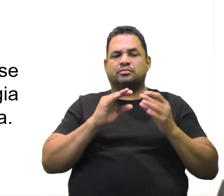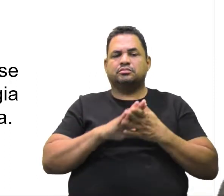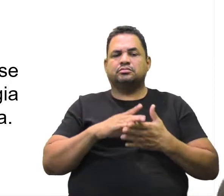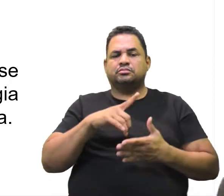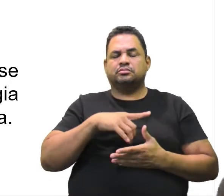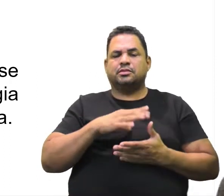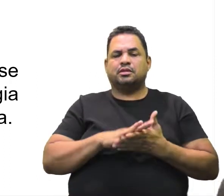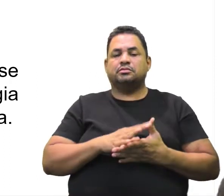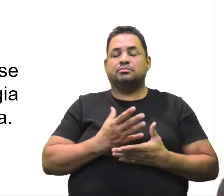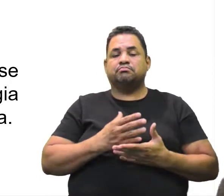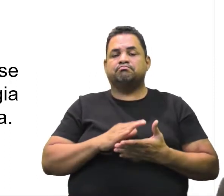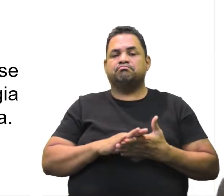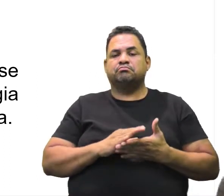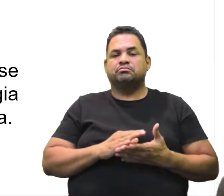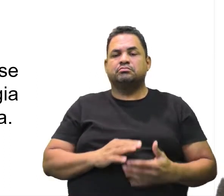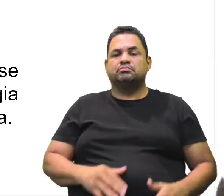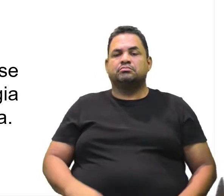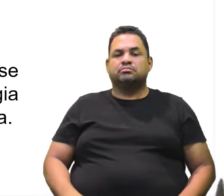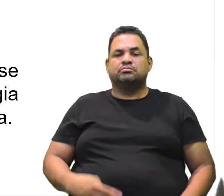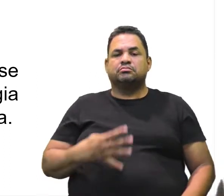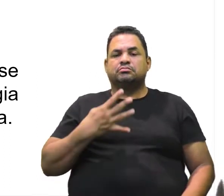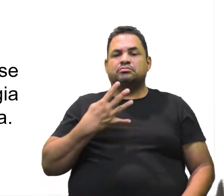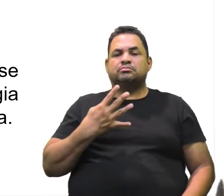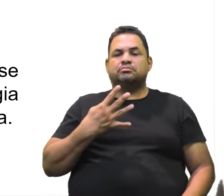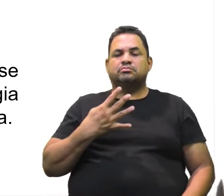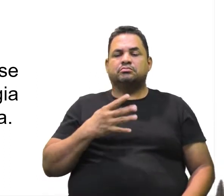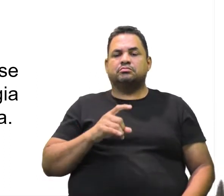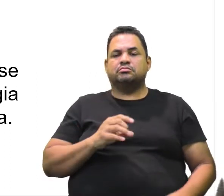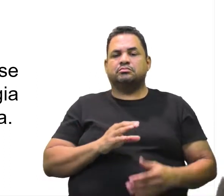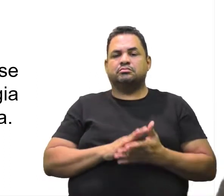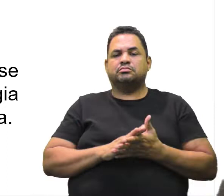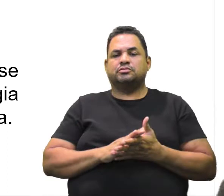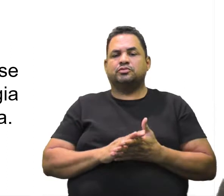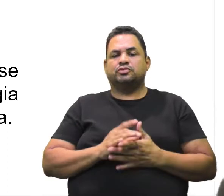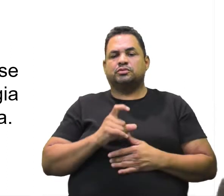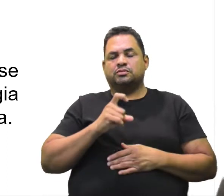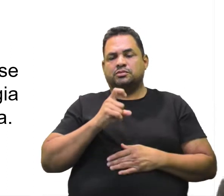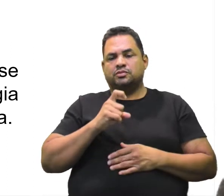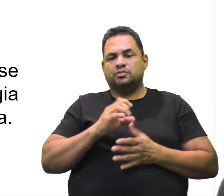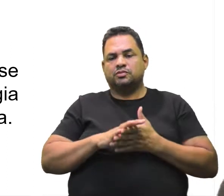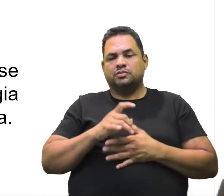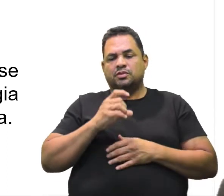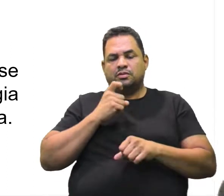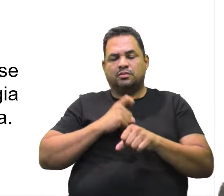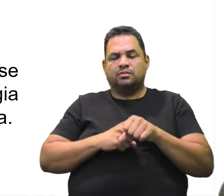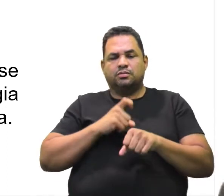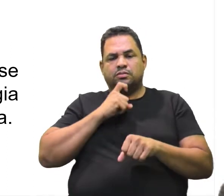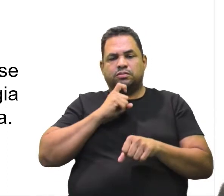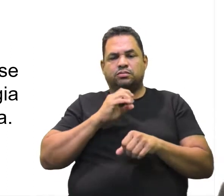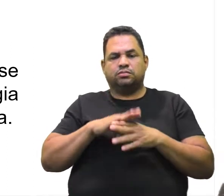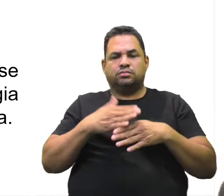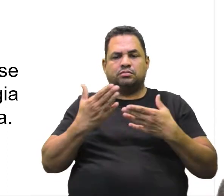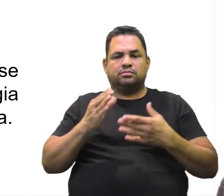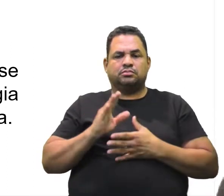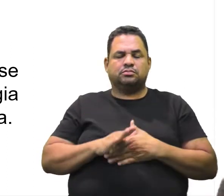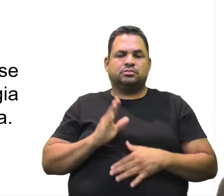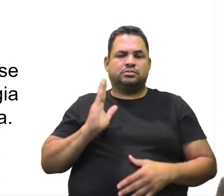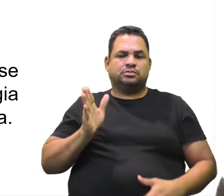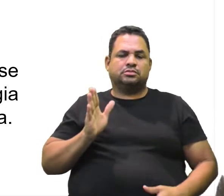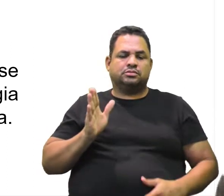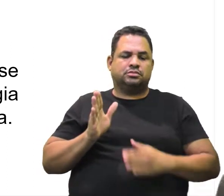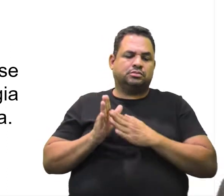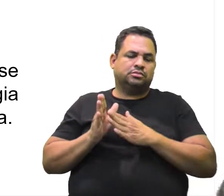ganho de calor. 4, do gelo para líquido, fusão, ganhou de calor. Então, da direita para a